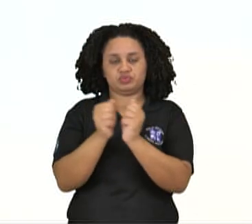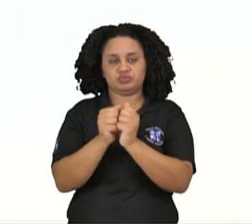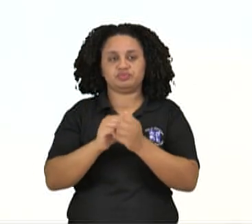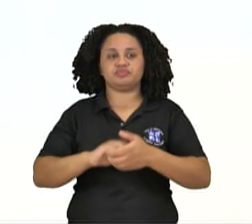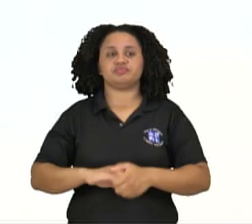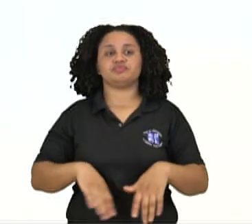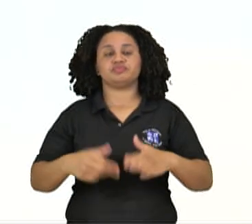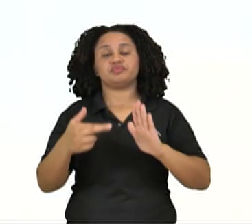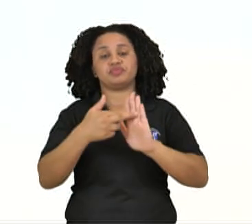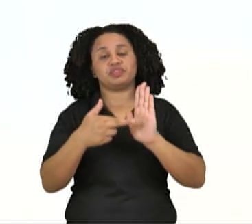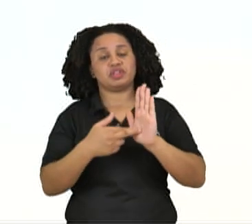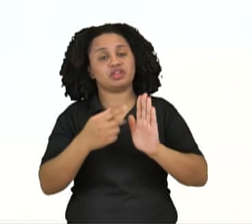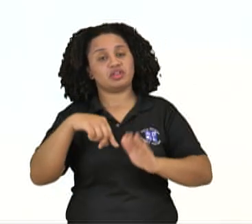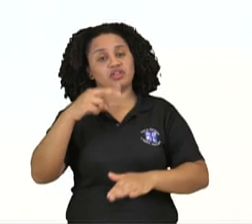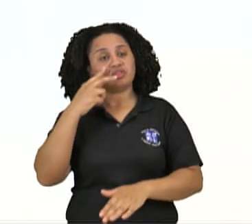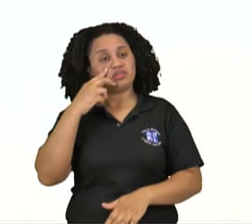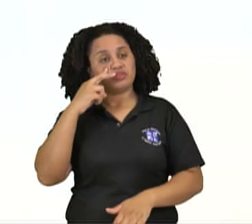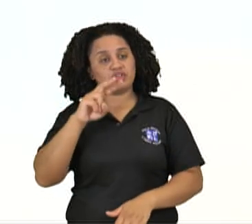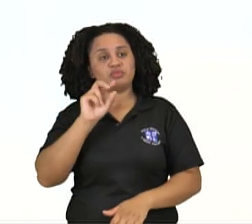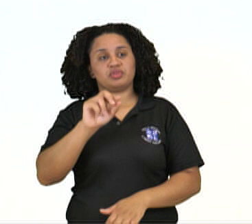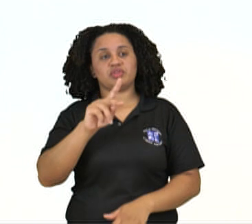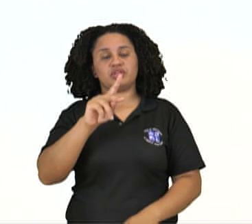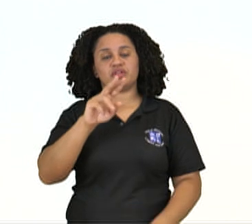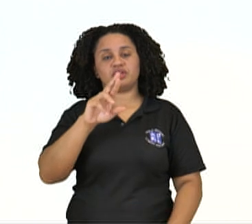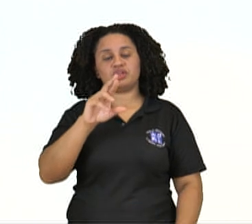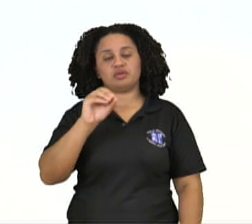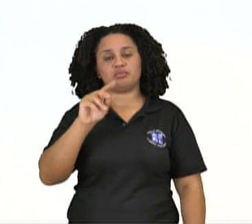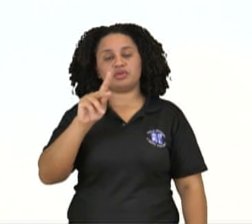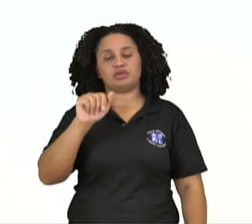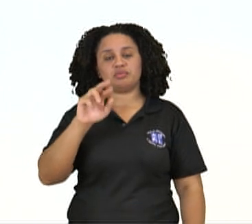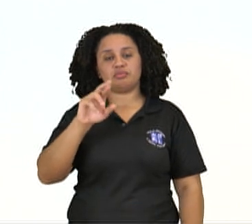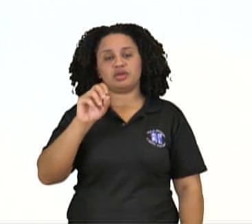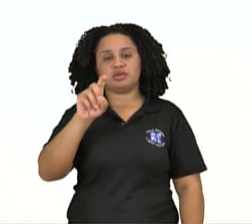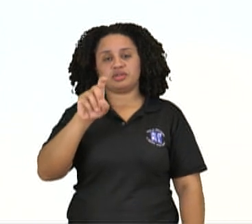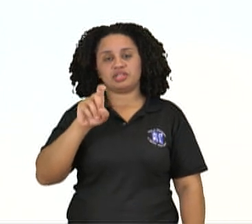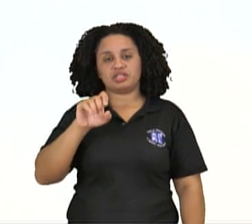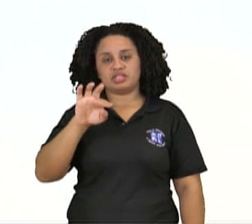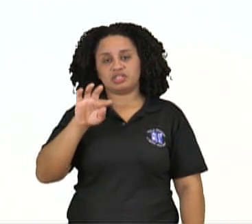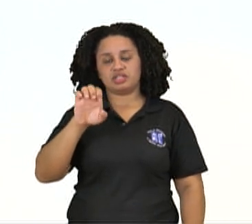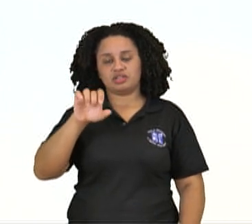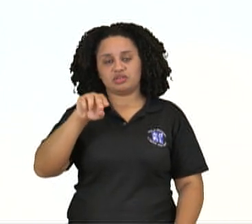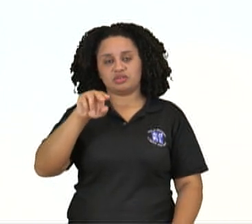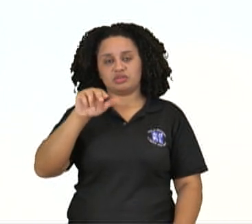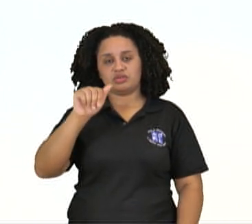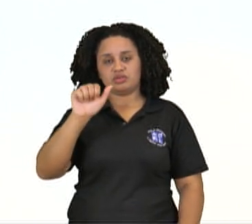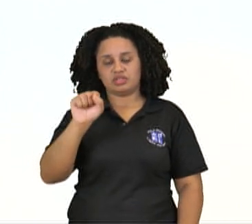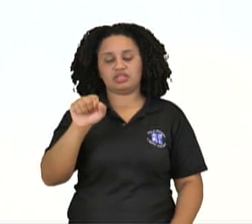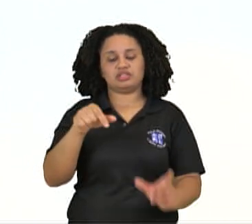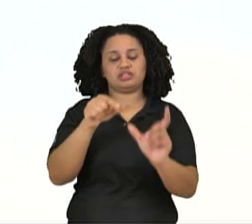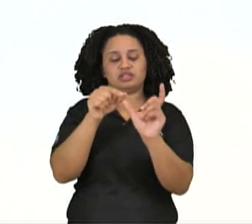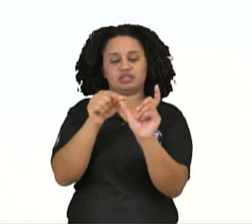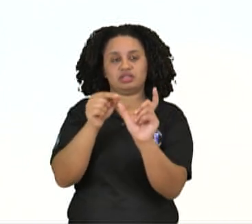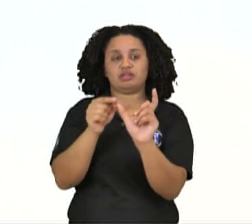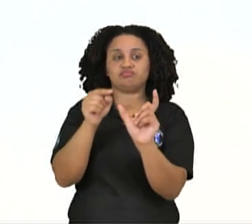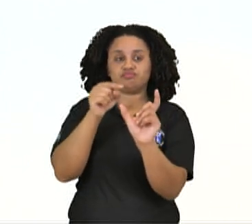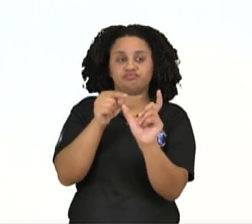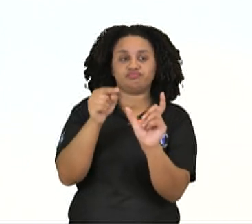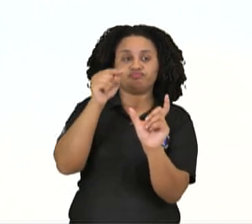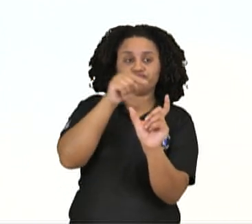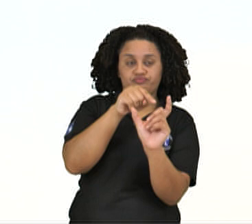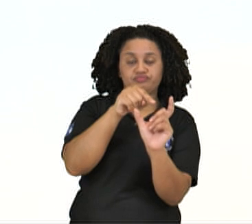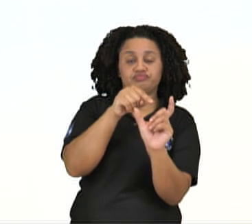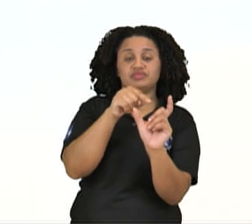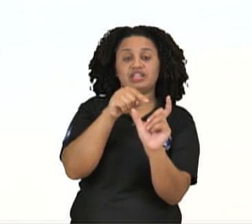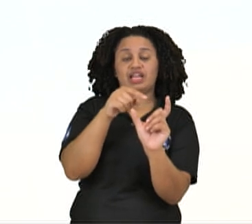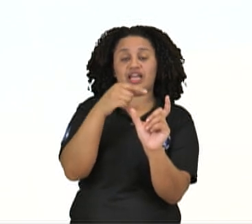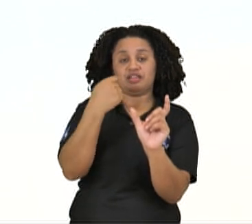os proparoxítonos é quando a antepenúltima sílaba é a mais forte, certo? Todos os proparoxítonos são acentuados sem exceção.